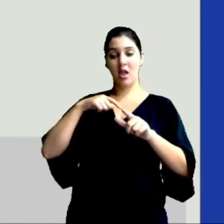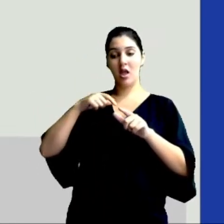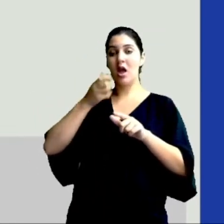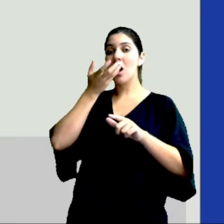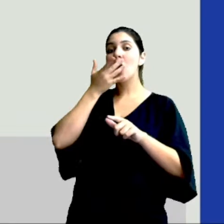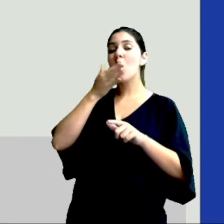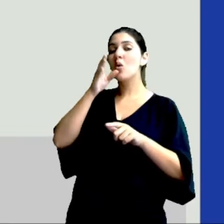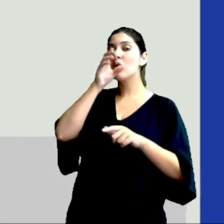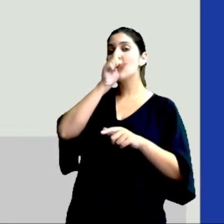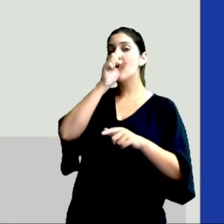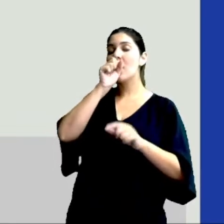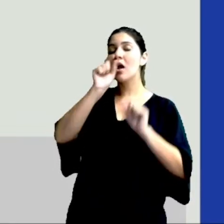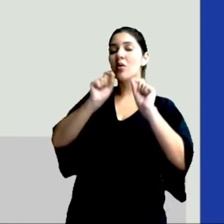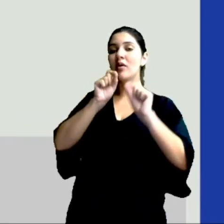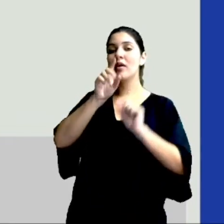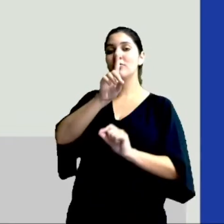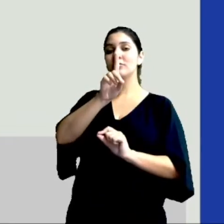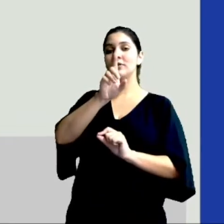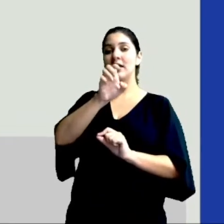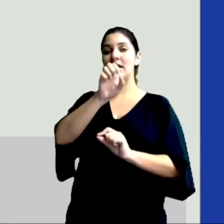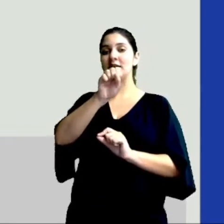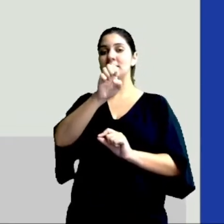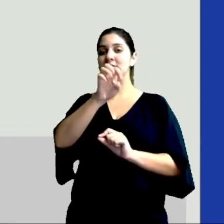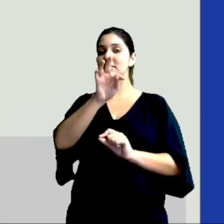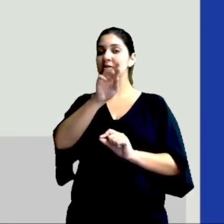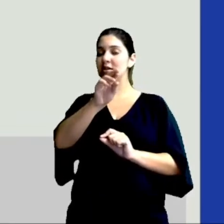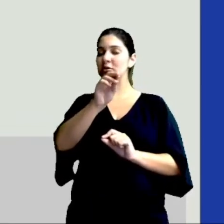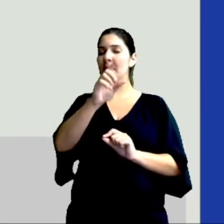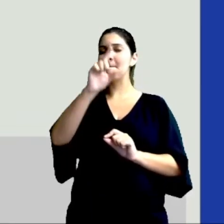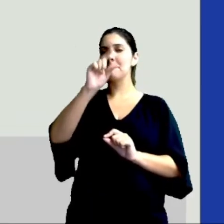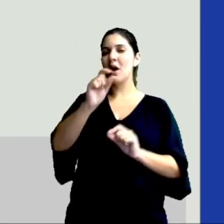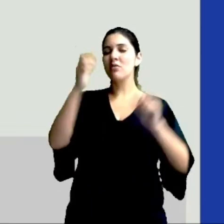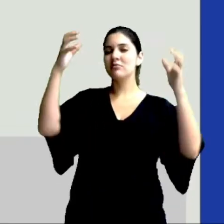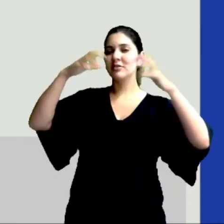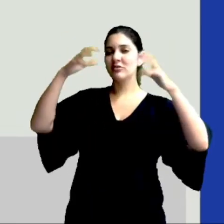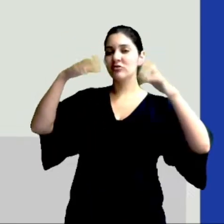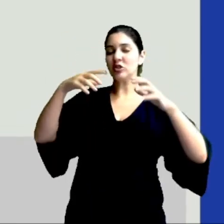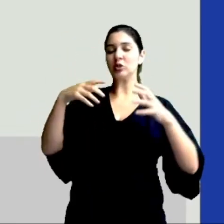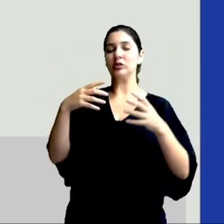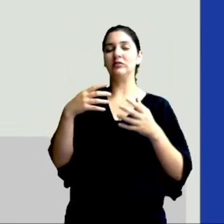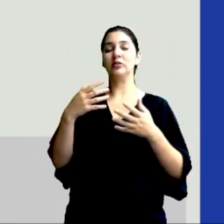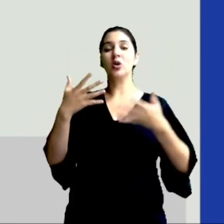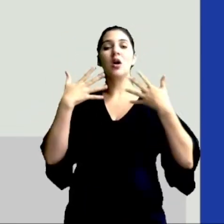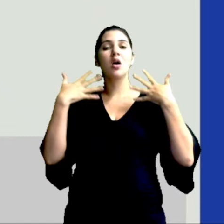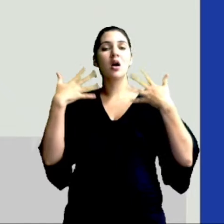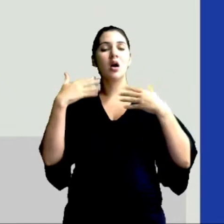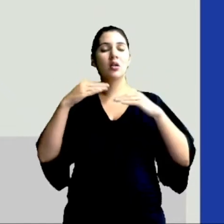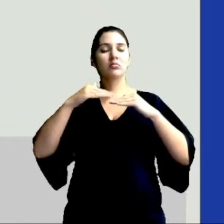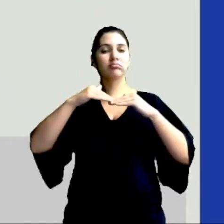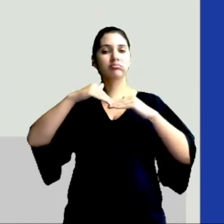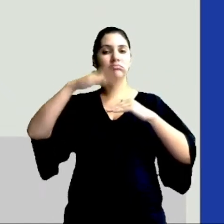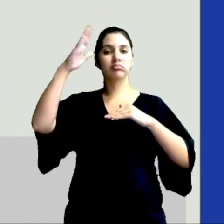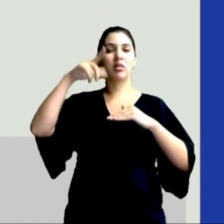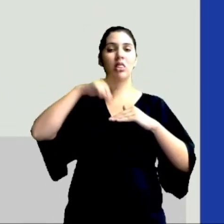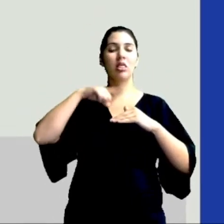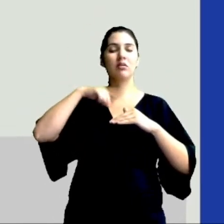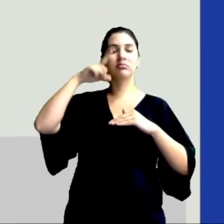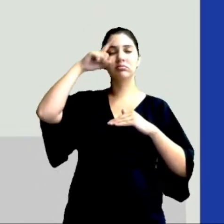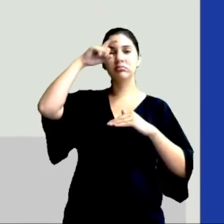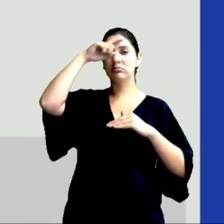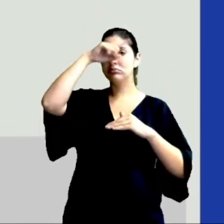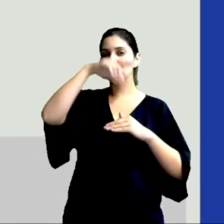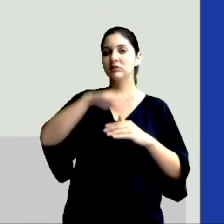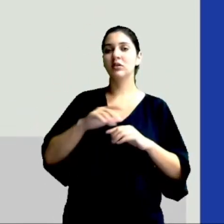laranjada é o clima desértico, né? Pouca chuva, altas temperaturas, dificulta, né, o cultivo,